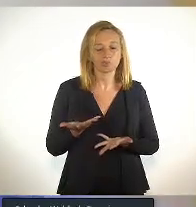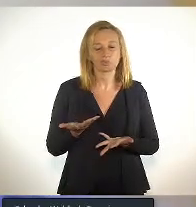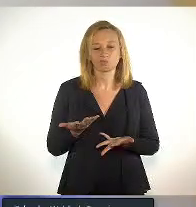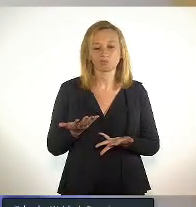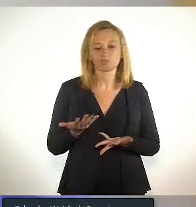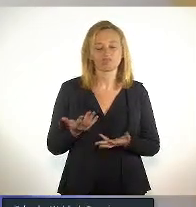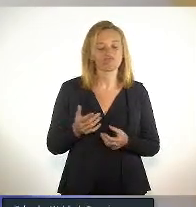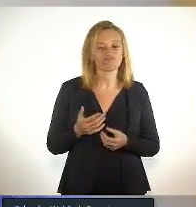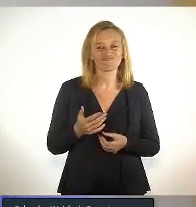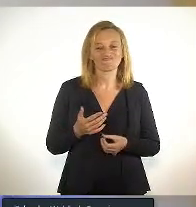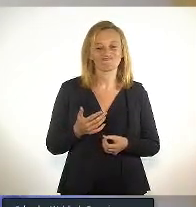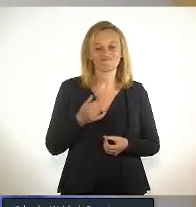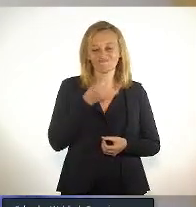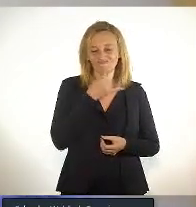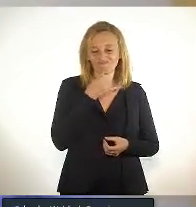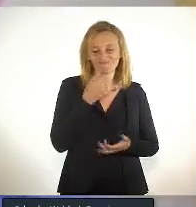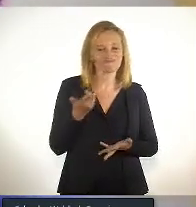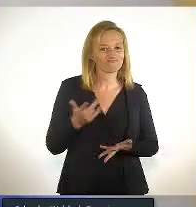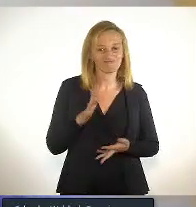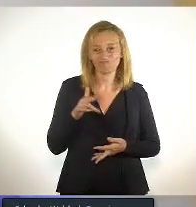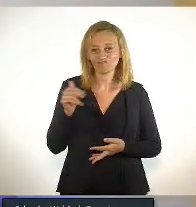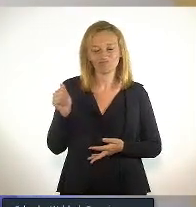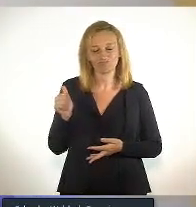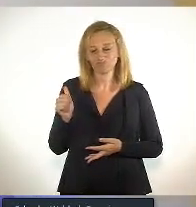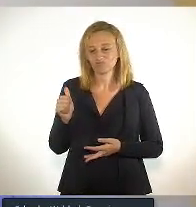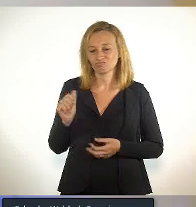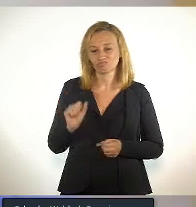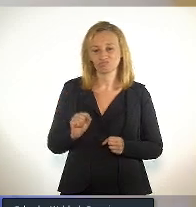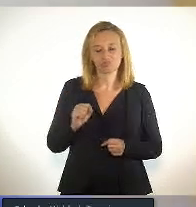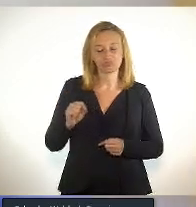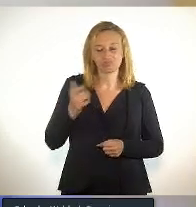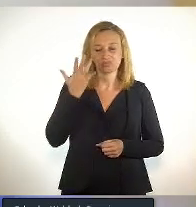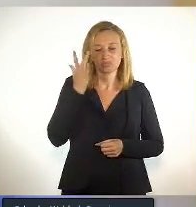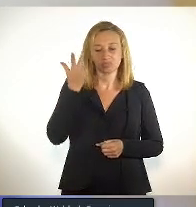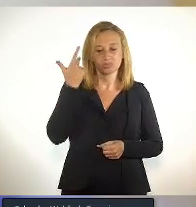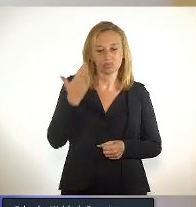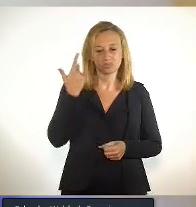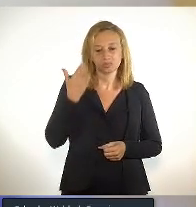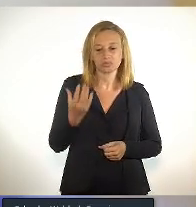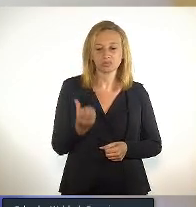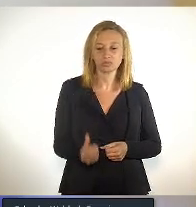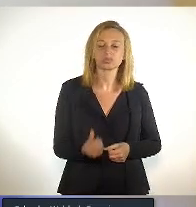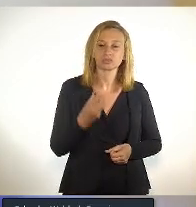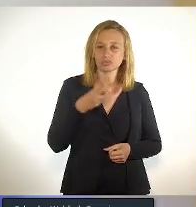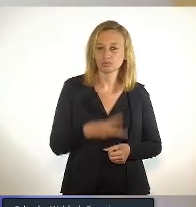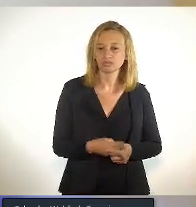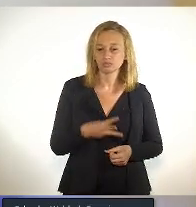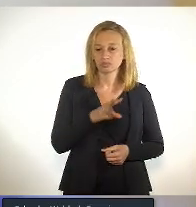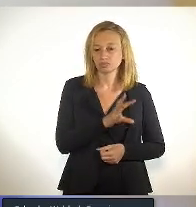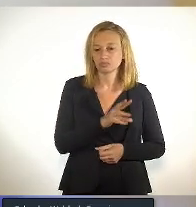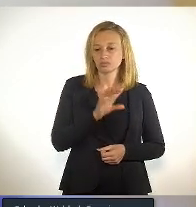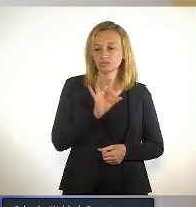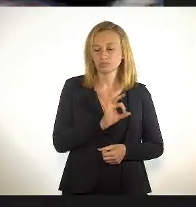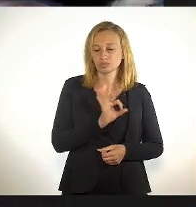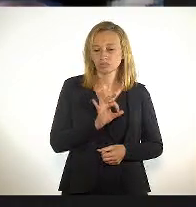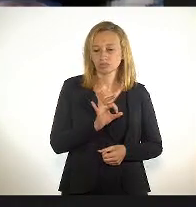absolutamente incompreensível e que jamais pode ser naturalizada, de 63 por